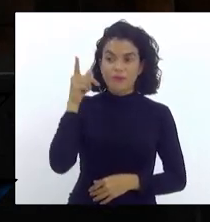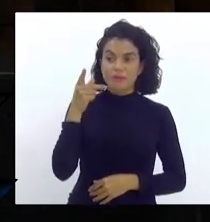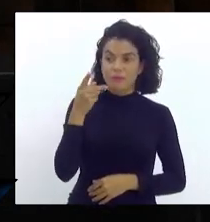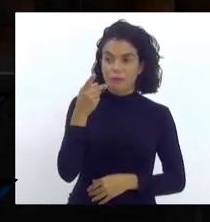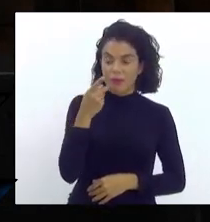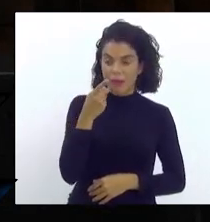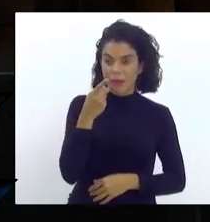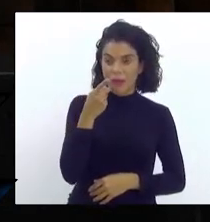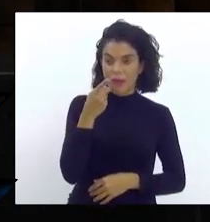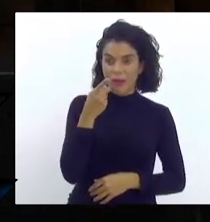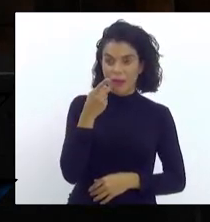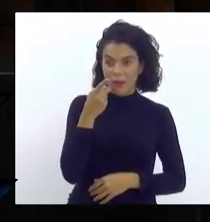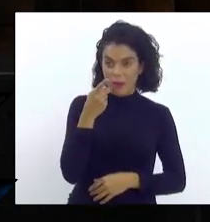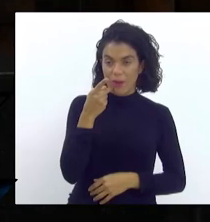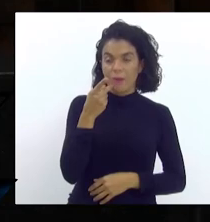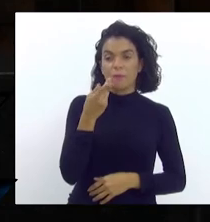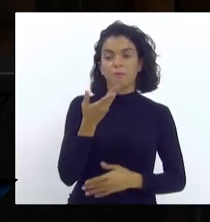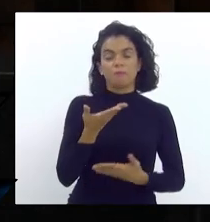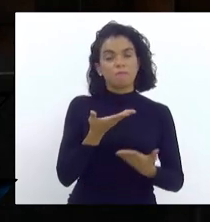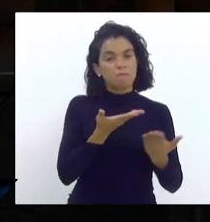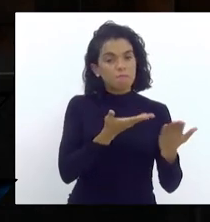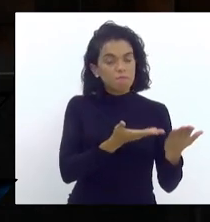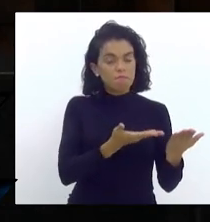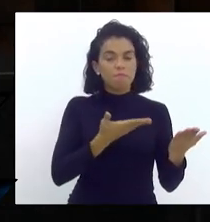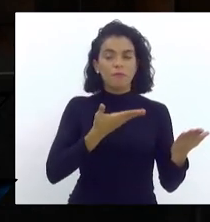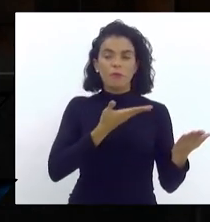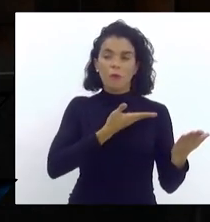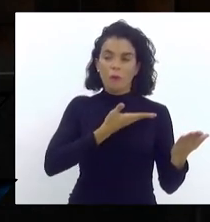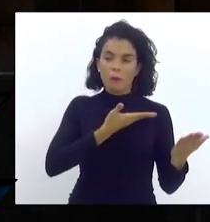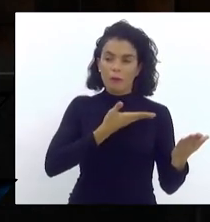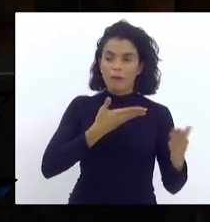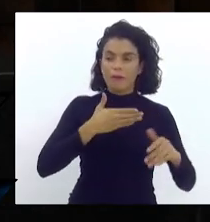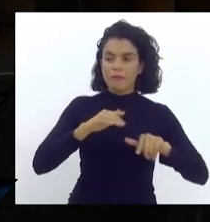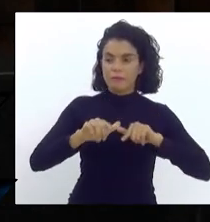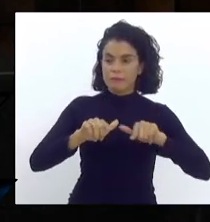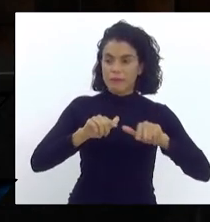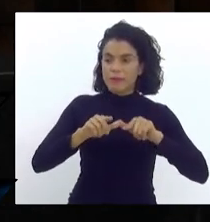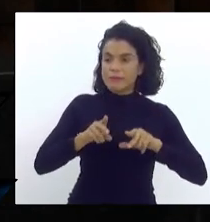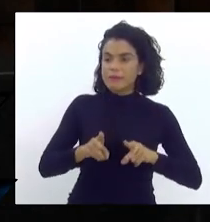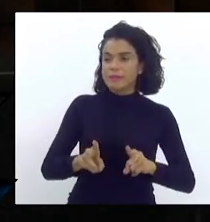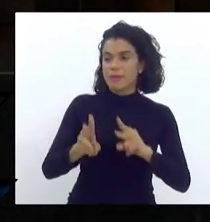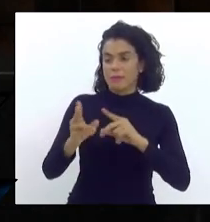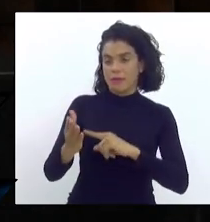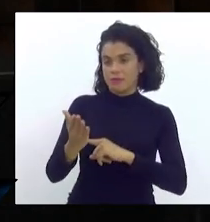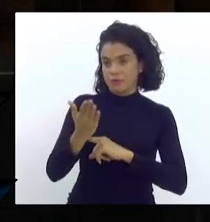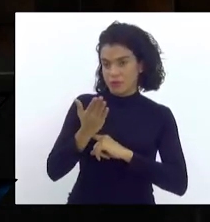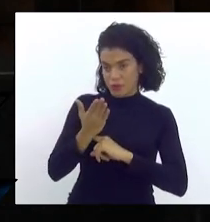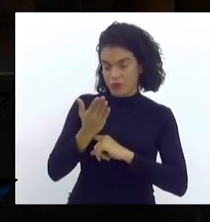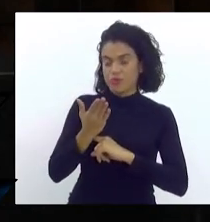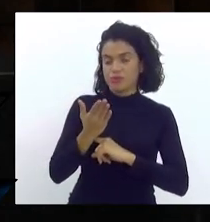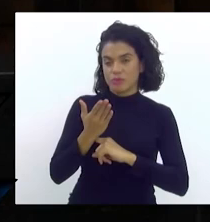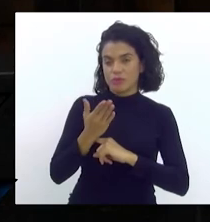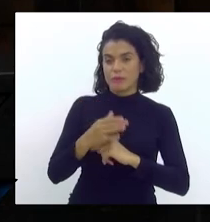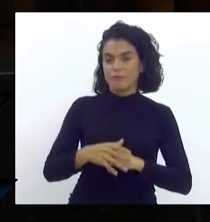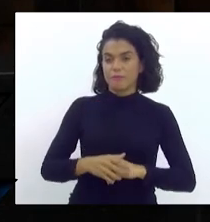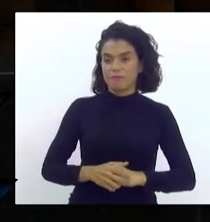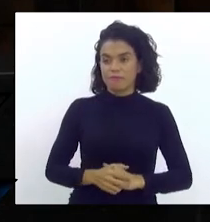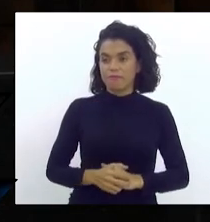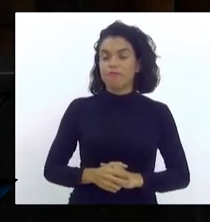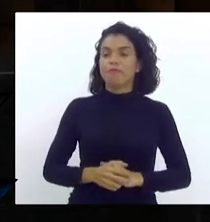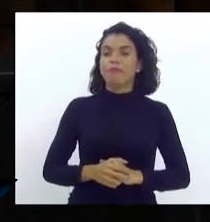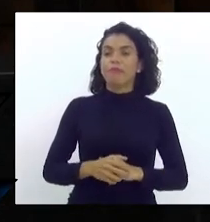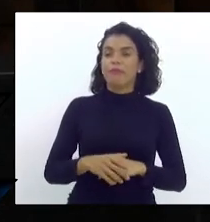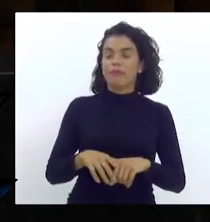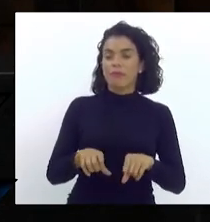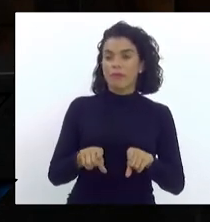e nobilíssimo colega de trabalho que nos ajuda sempre, Marquinhos, aqui responsável